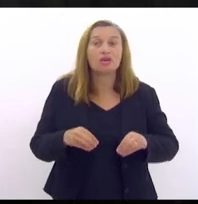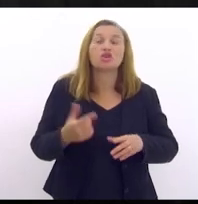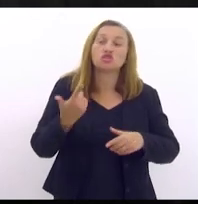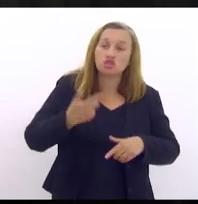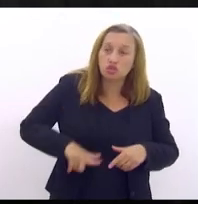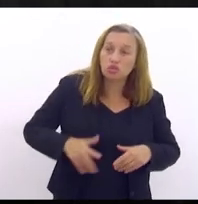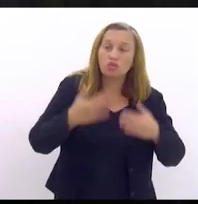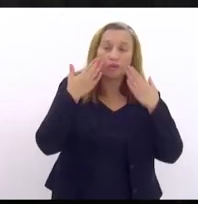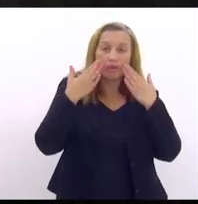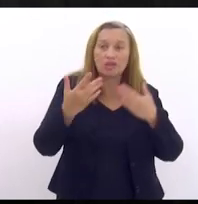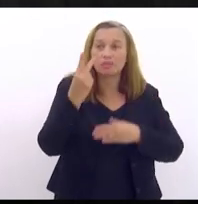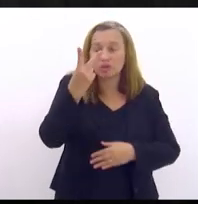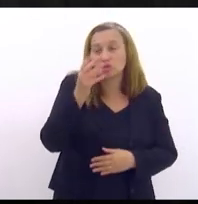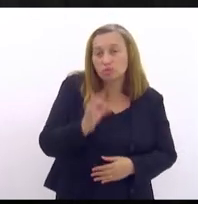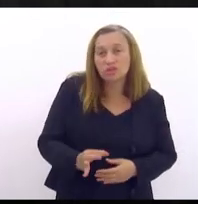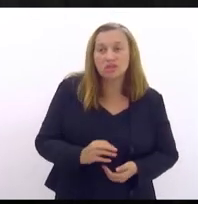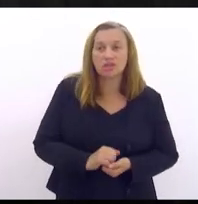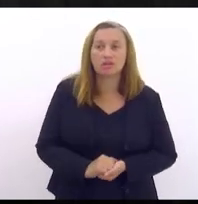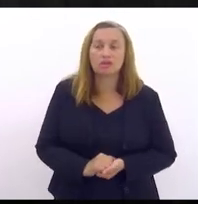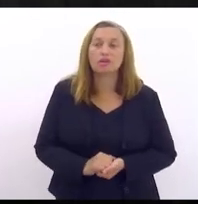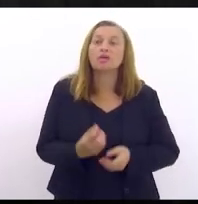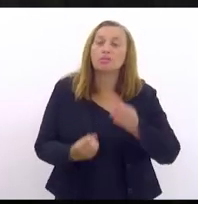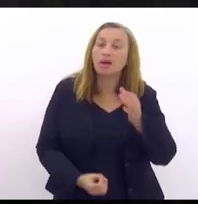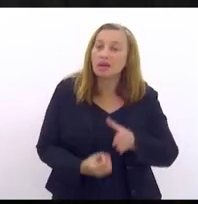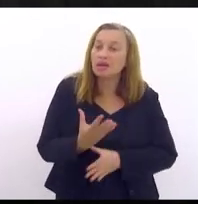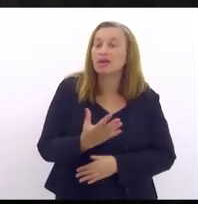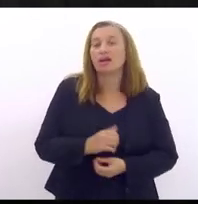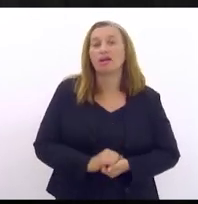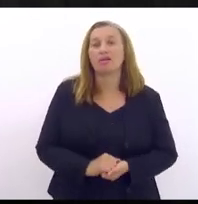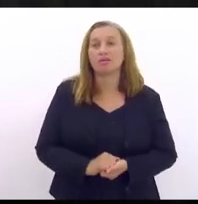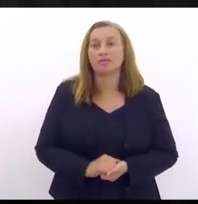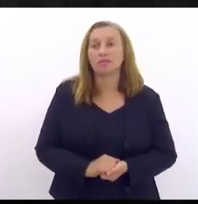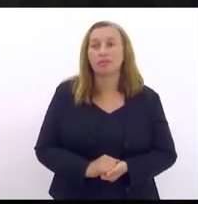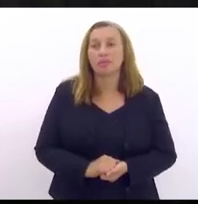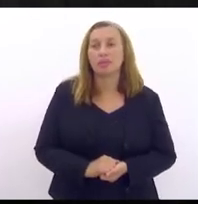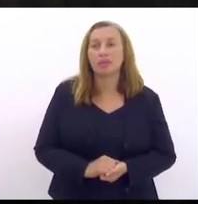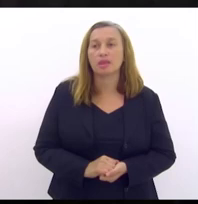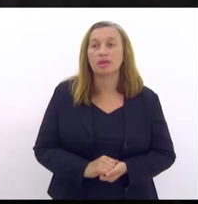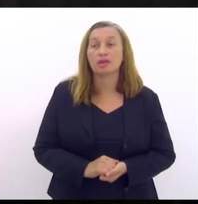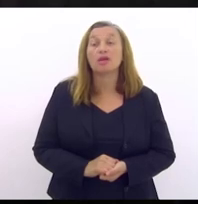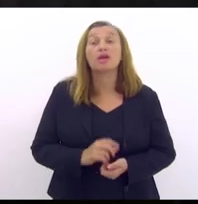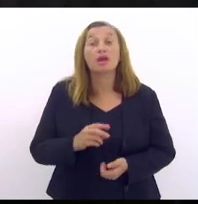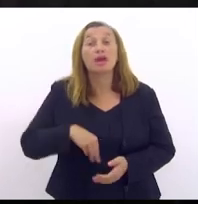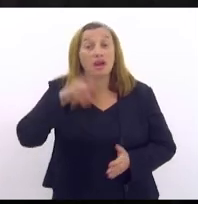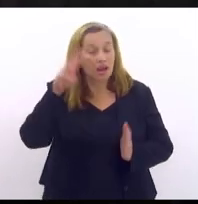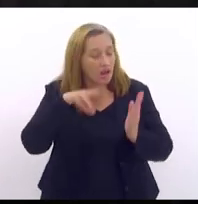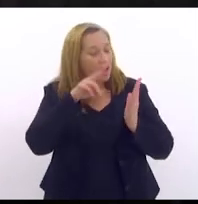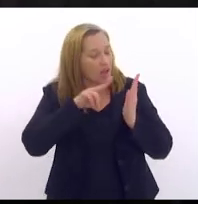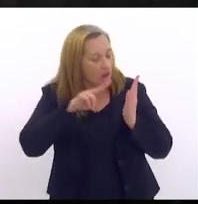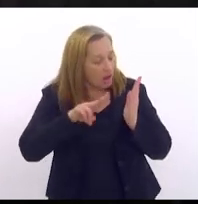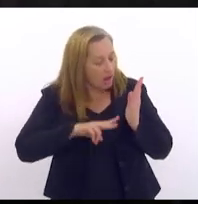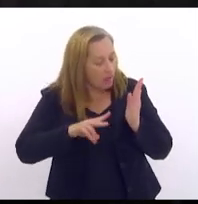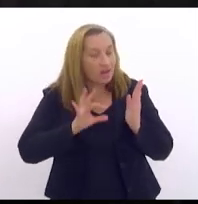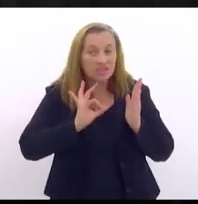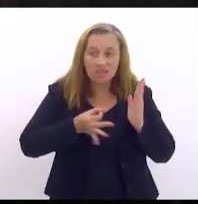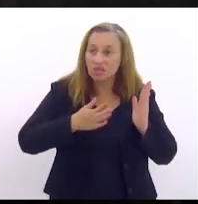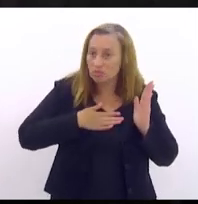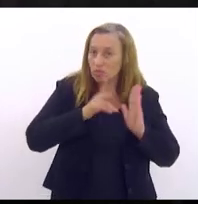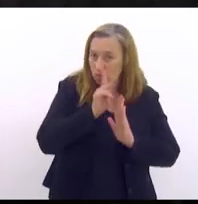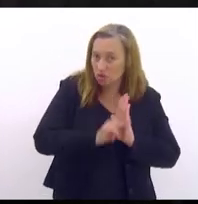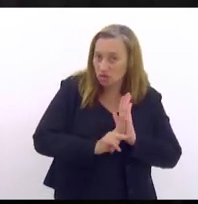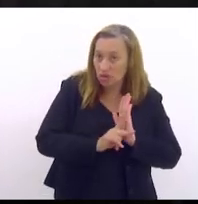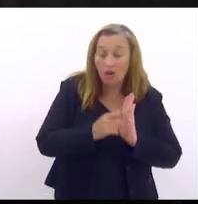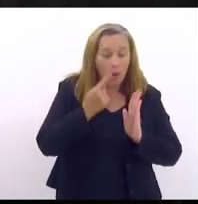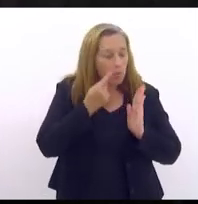Reapresentei para ir para 2%, para criar uma situação. Quem leu a justificativa do meu projeto, há